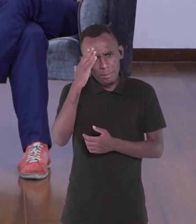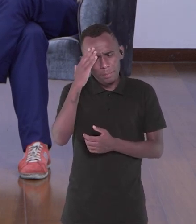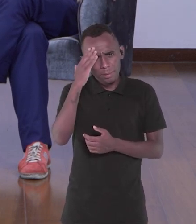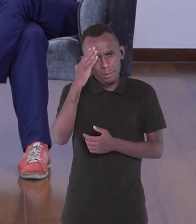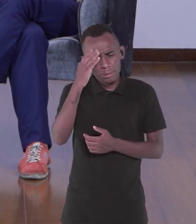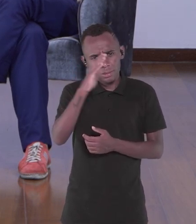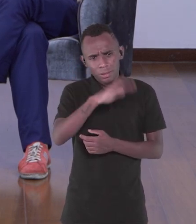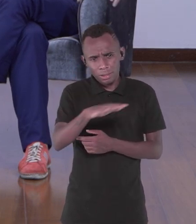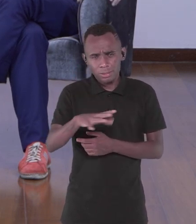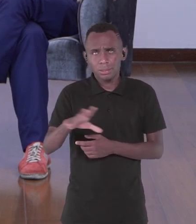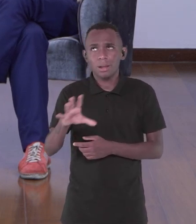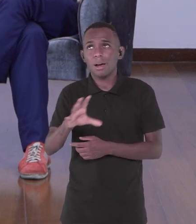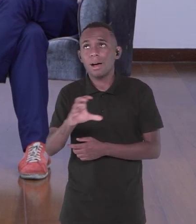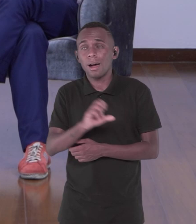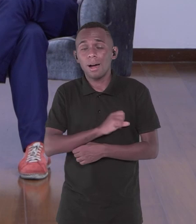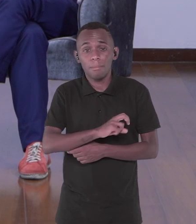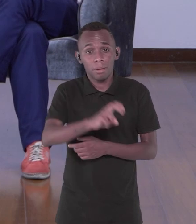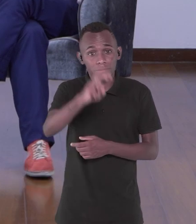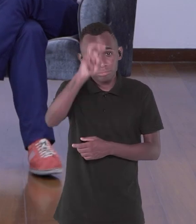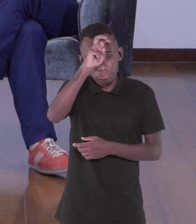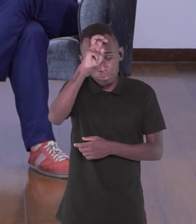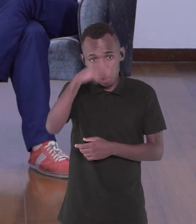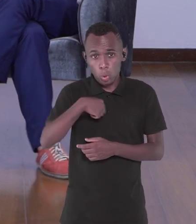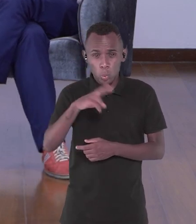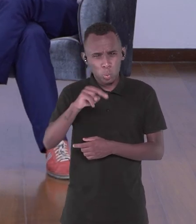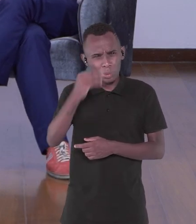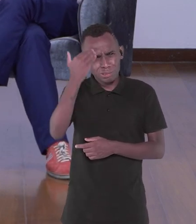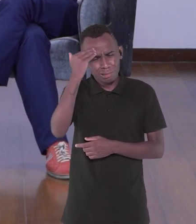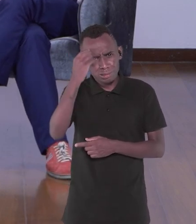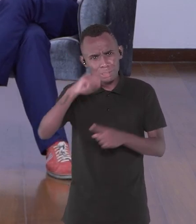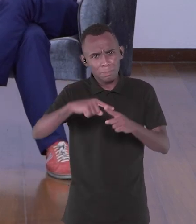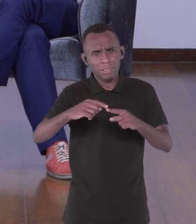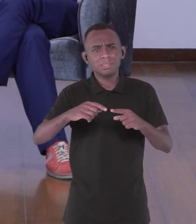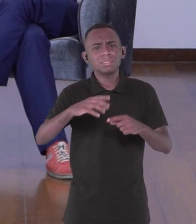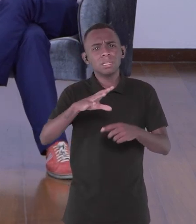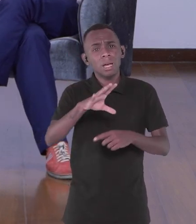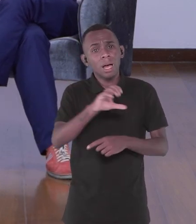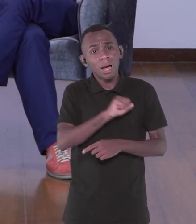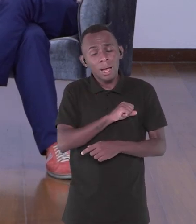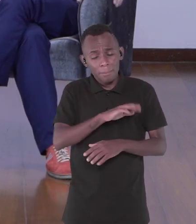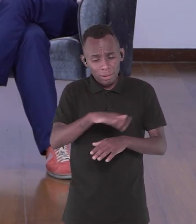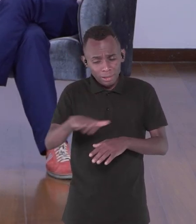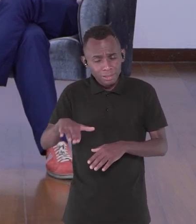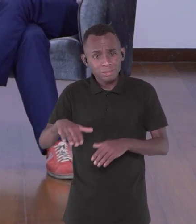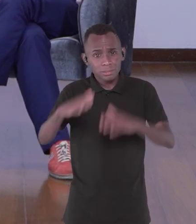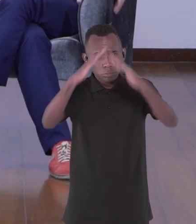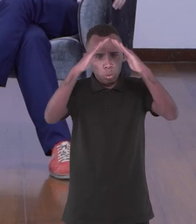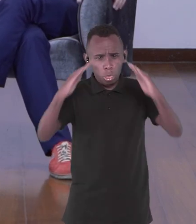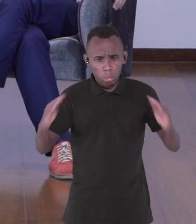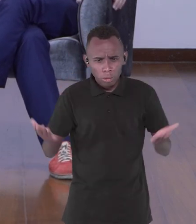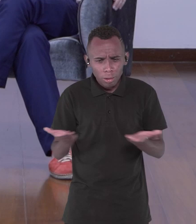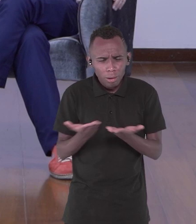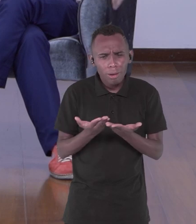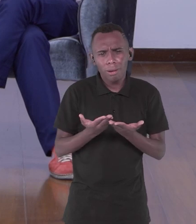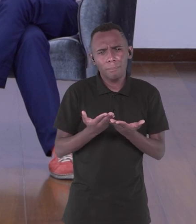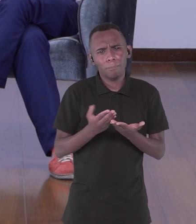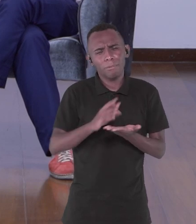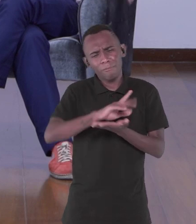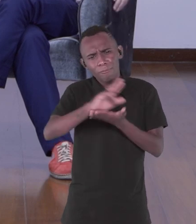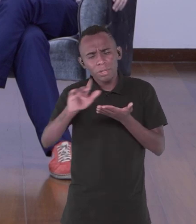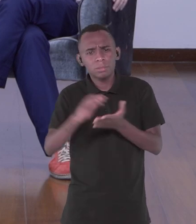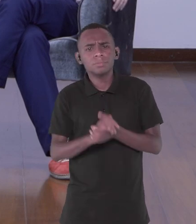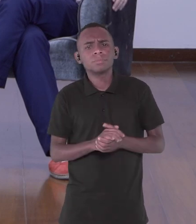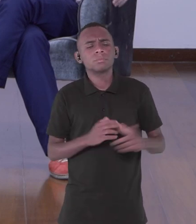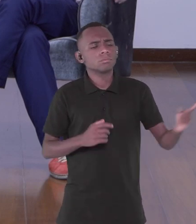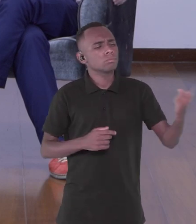Egito, né? Egito antigo. É impressionante, nunca entendi, mas pirâmide, sarcófago, etc. Eles são fascinados por isso. E ele veio outro